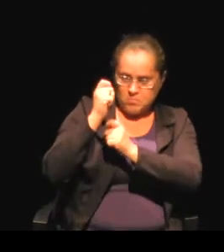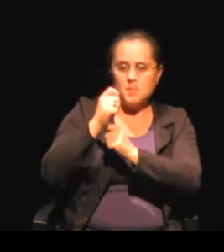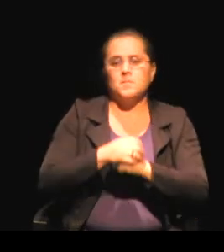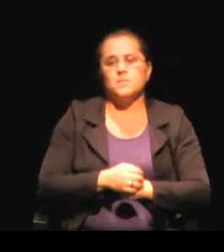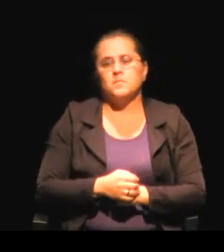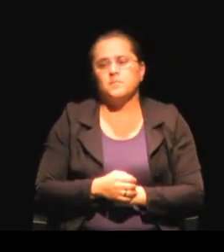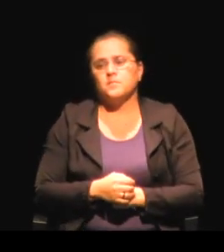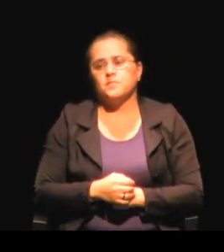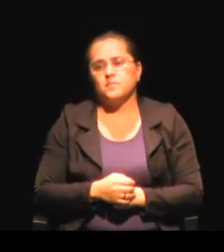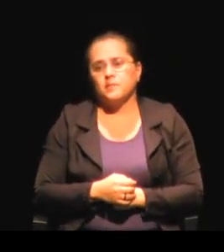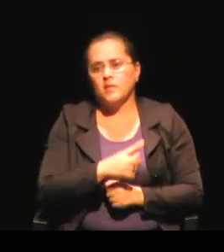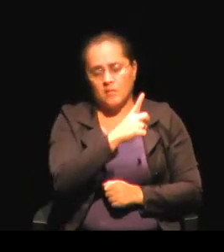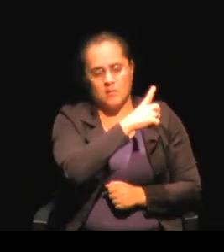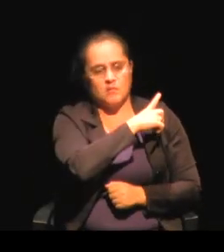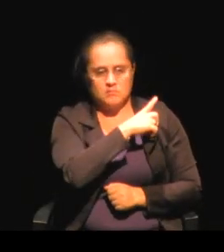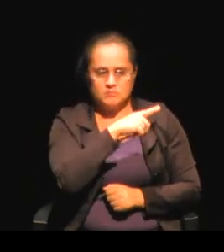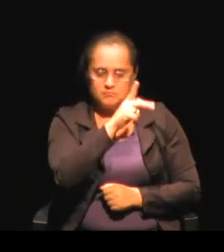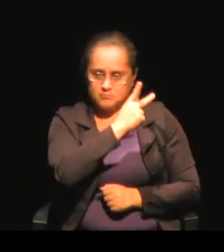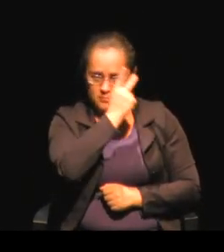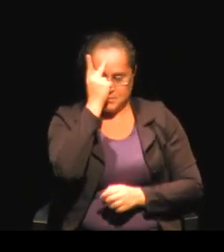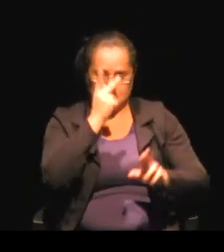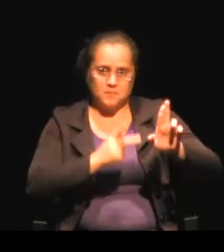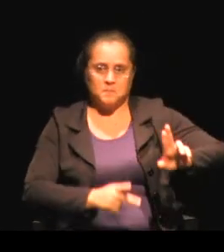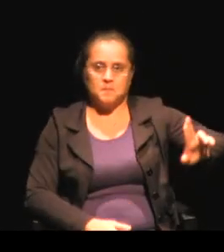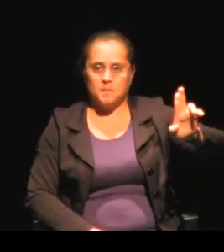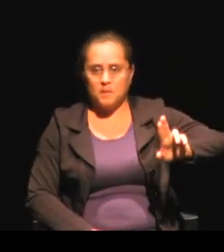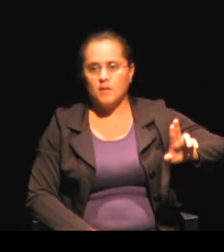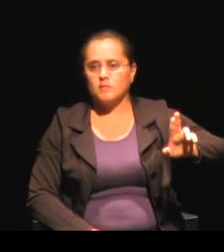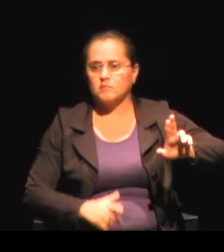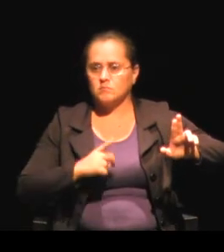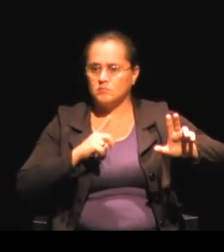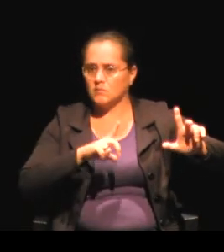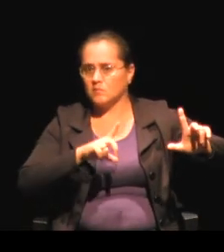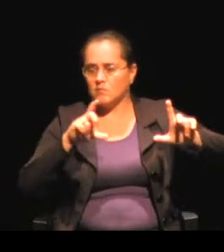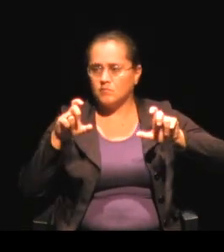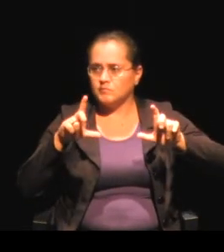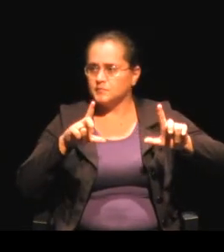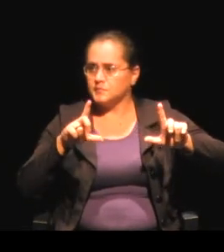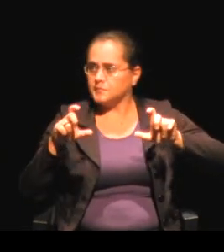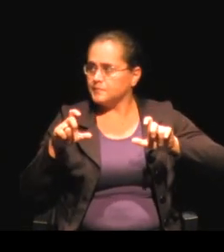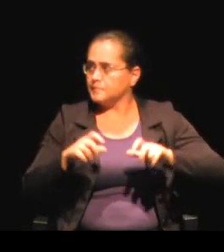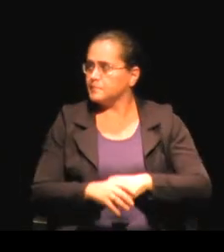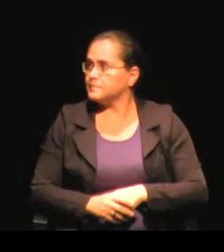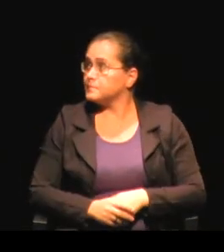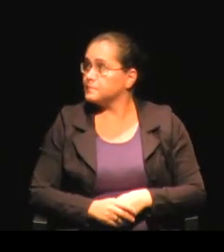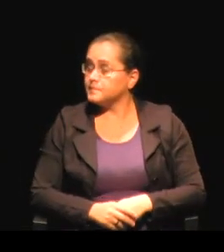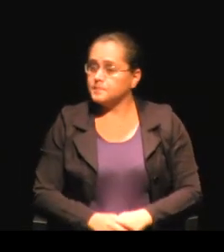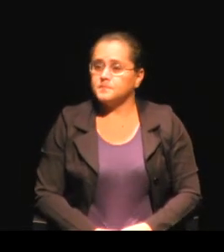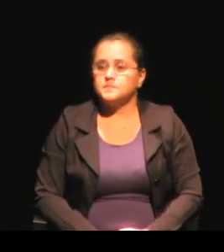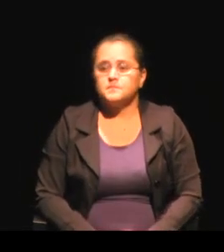pescadores, que é um dos únicos lugares, do último lugar do mundo que ainda usa a vela quadrada, né? Eu tinha até uma imagem que eu ia colocar aqui. E a